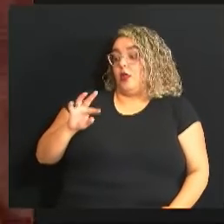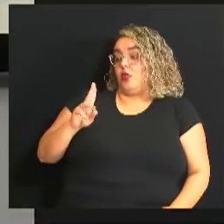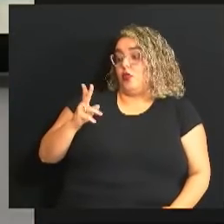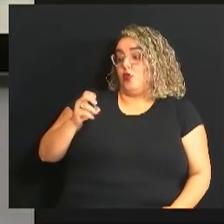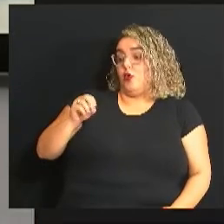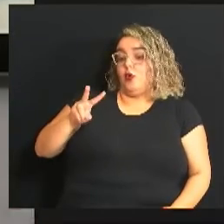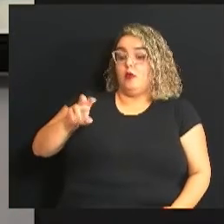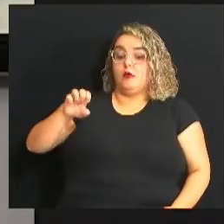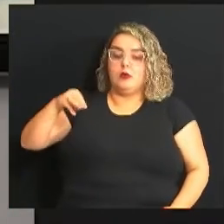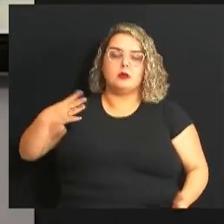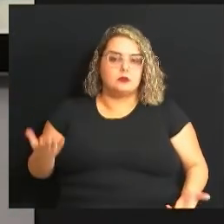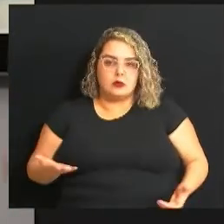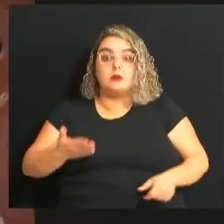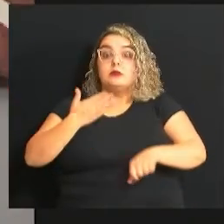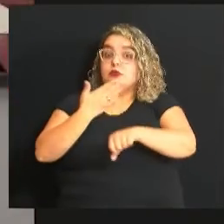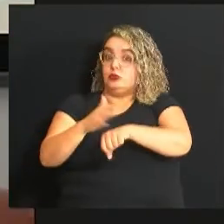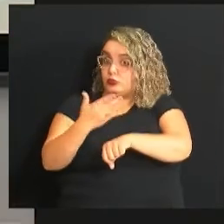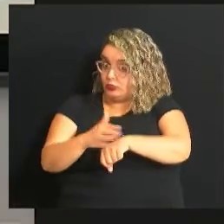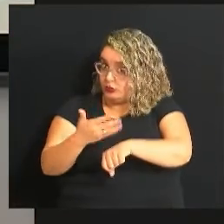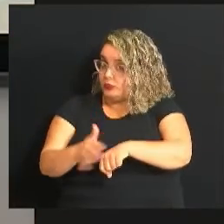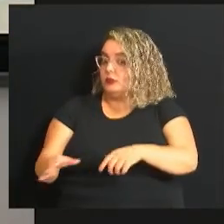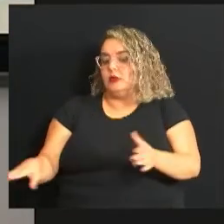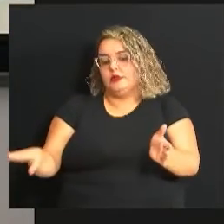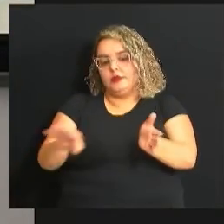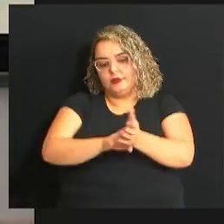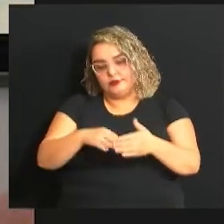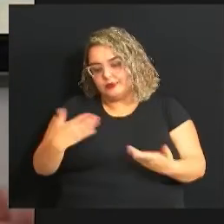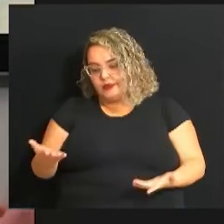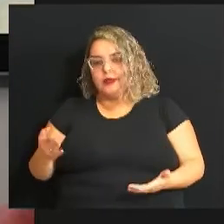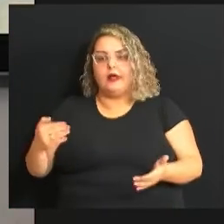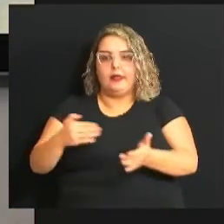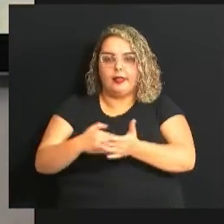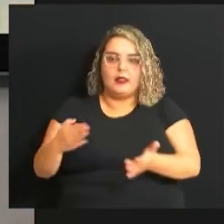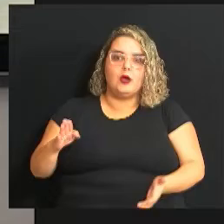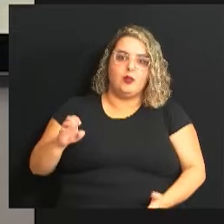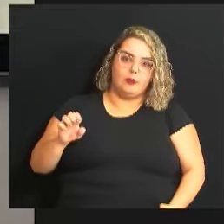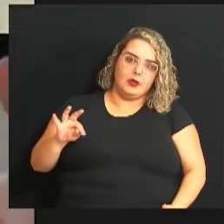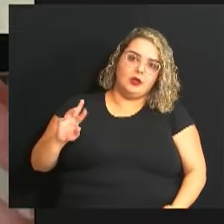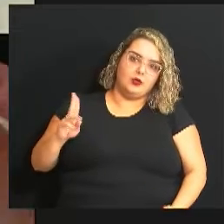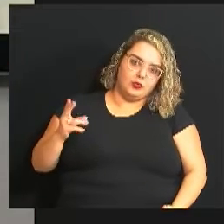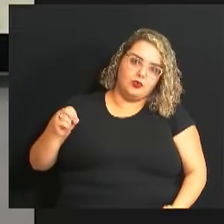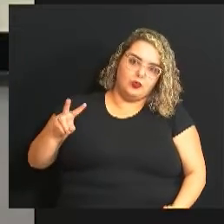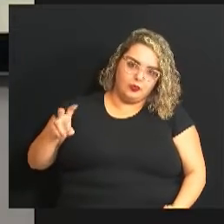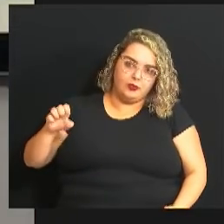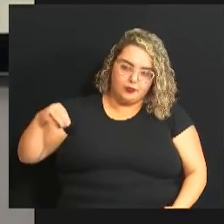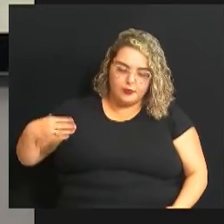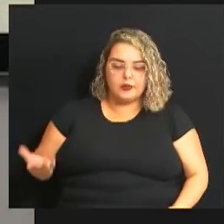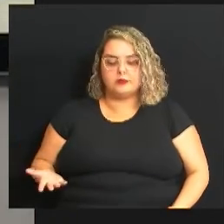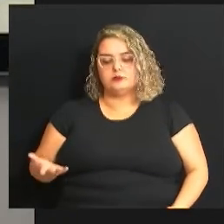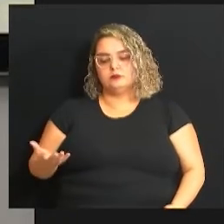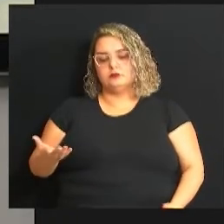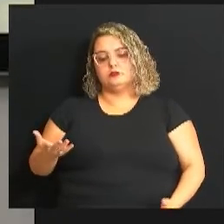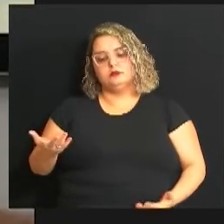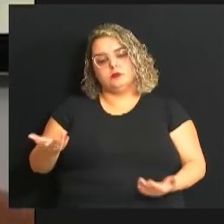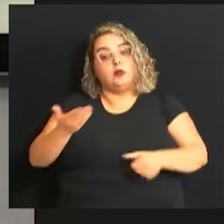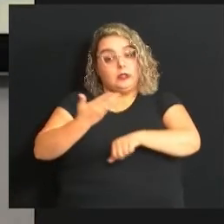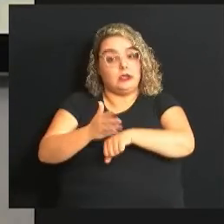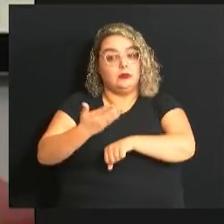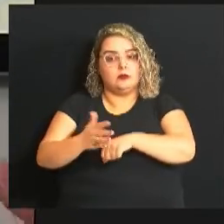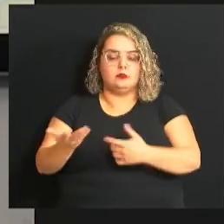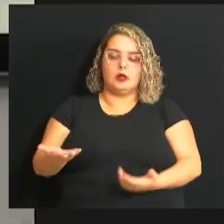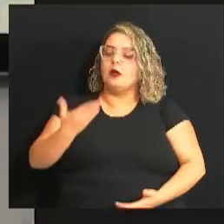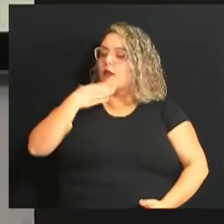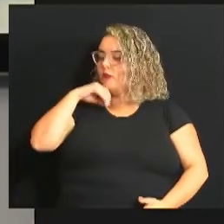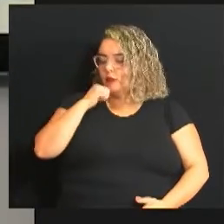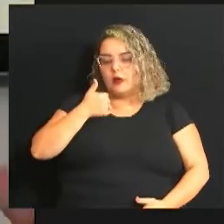de muito treino, se eu quiser chegar no Beethoven, muito mais ainda. Com a questão dos pais em relação à criação dos filhos, não é diferente. E uma coisa que